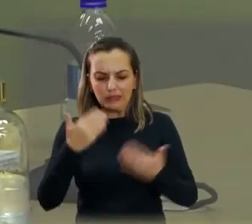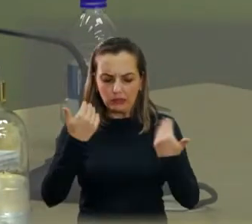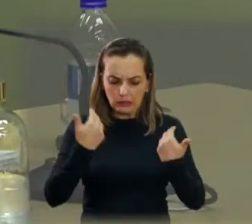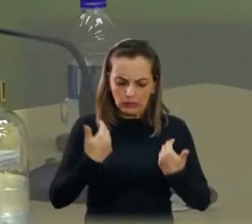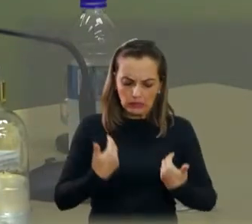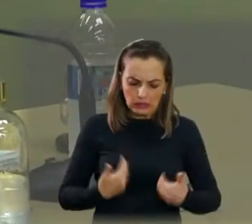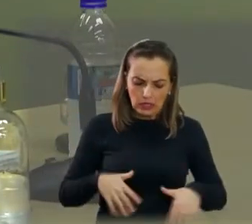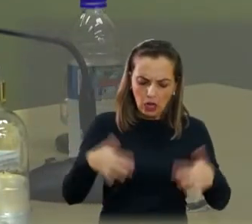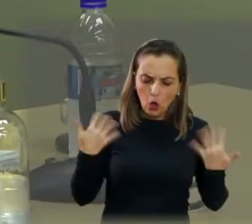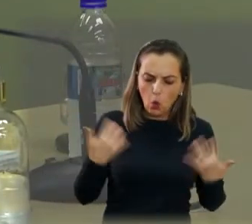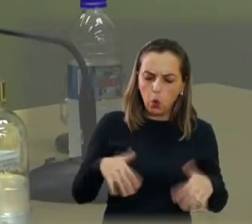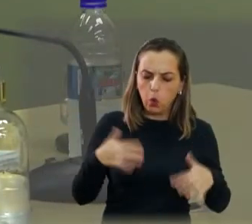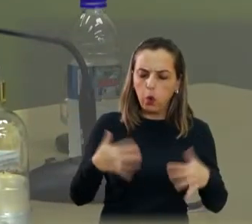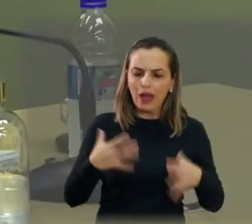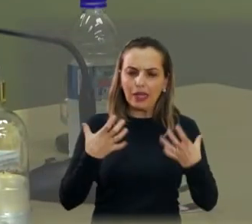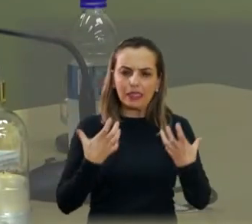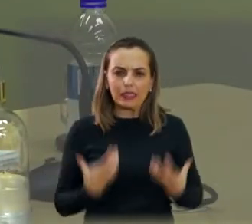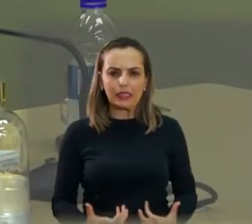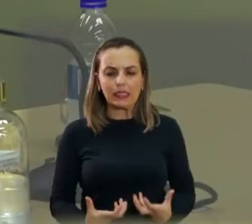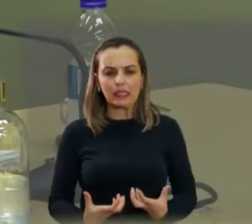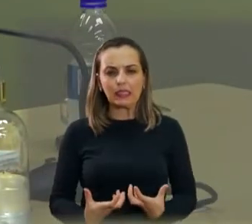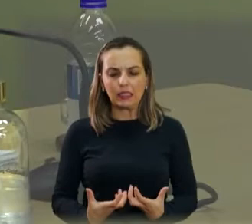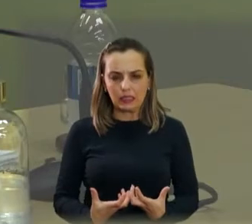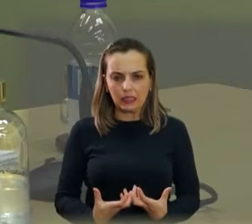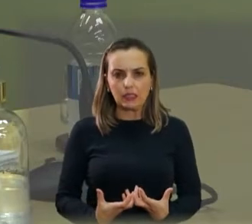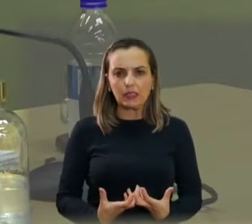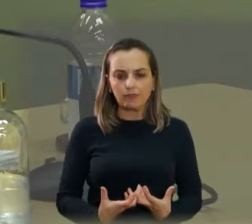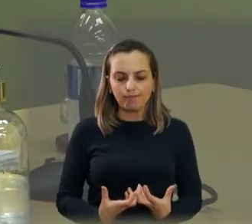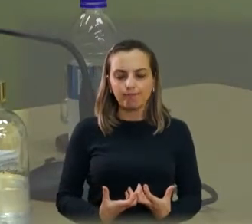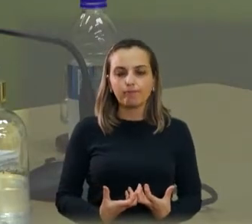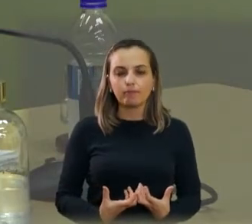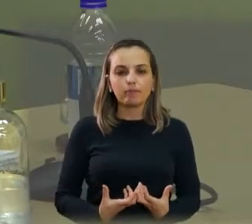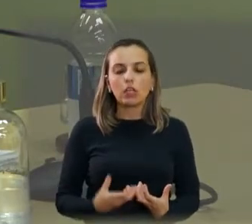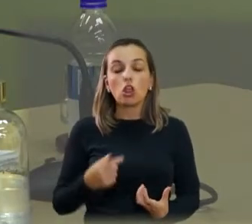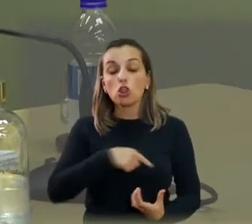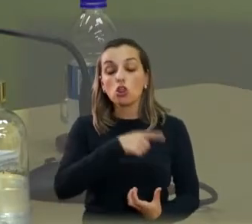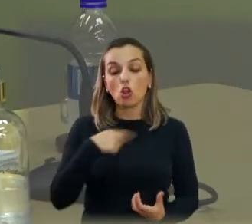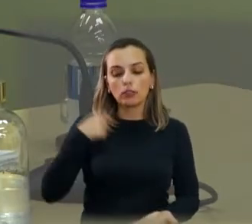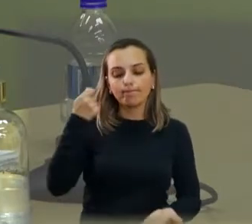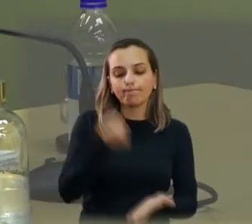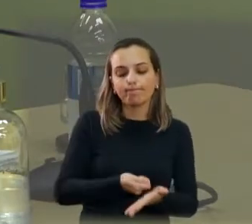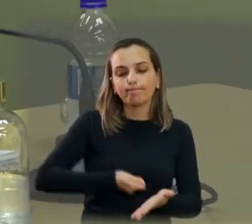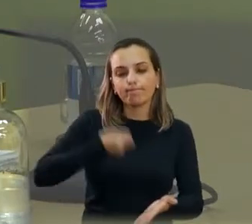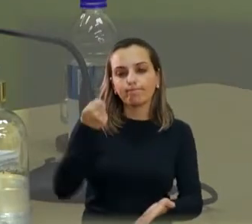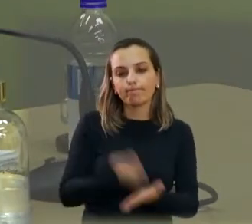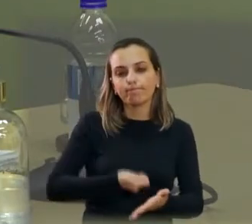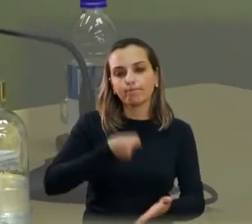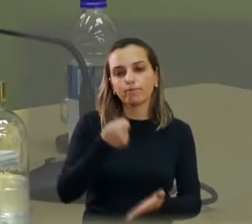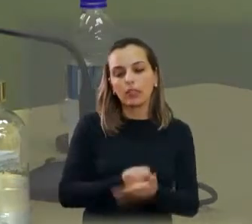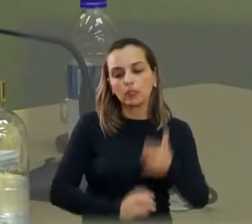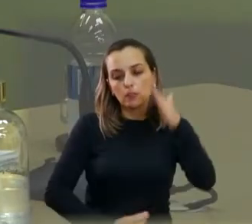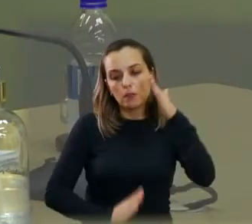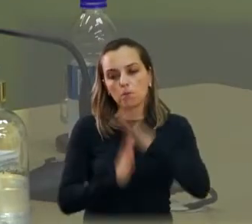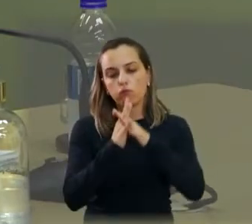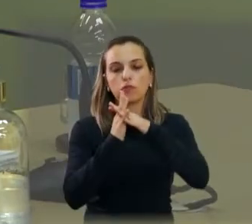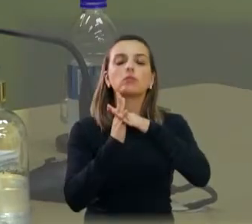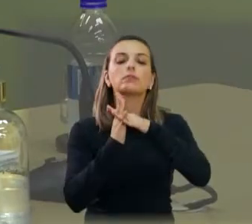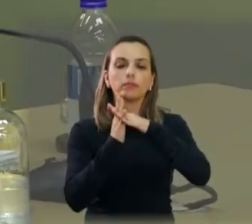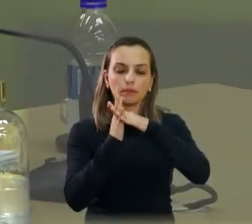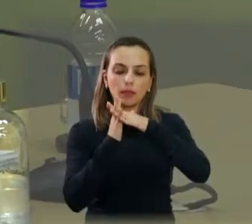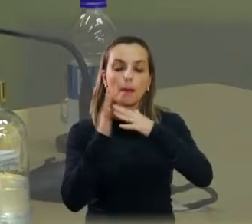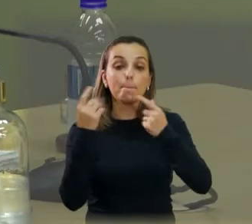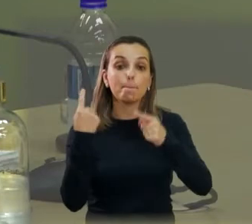fisicamente e emocionalmente, temos que perseverar e ultrapassar nossos limites, pois